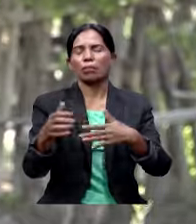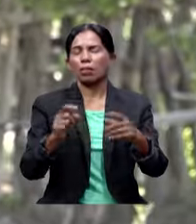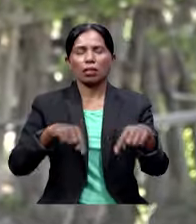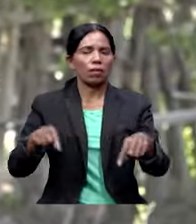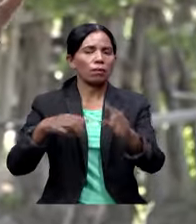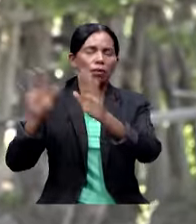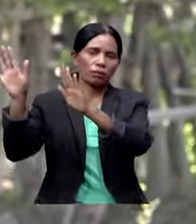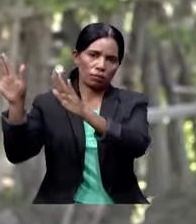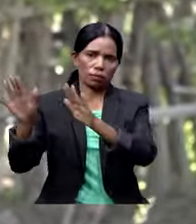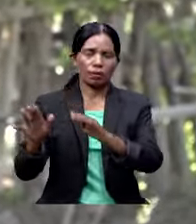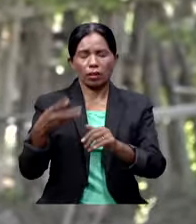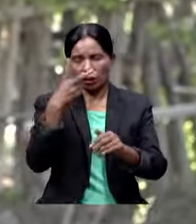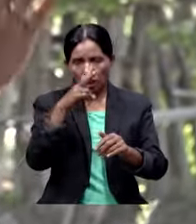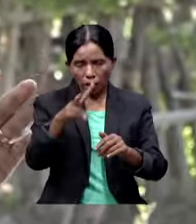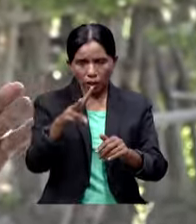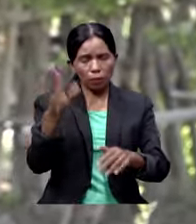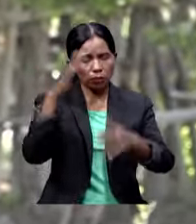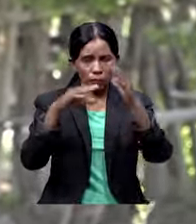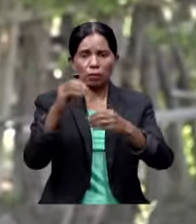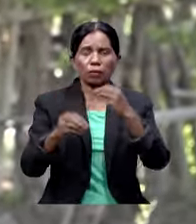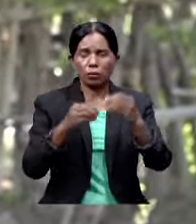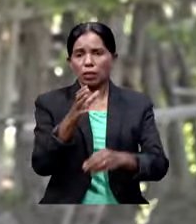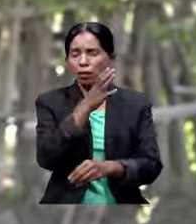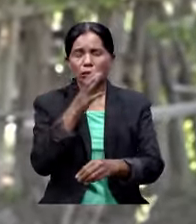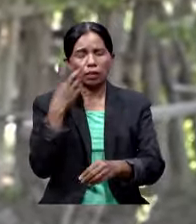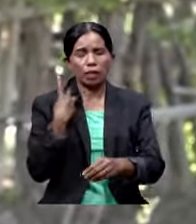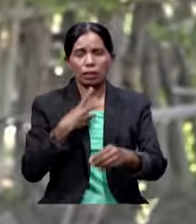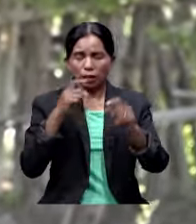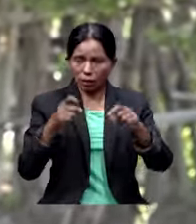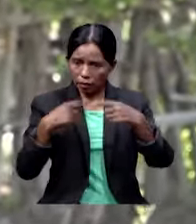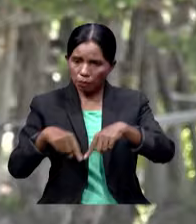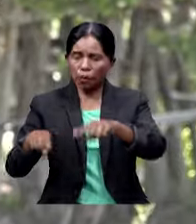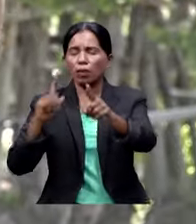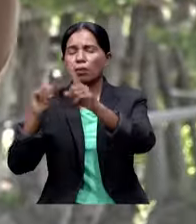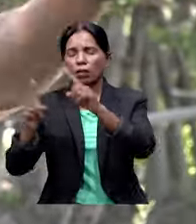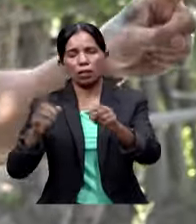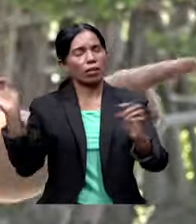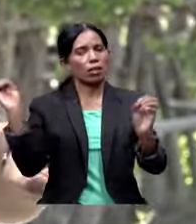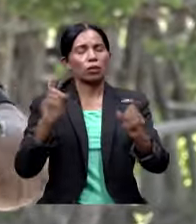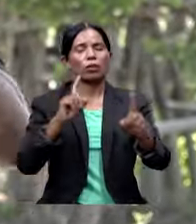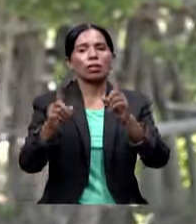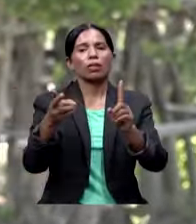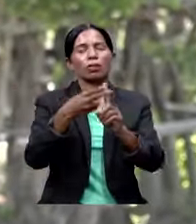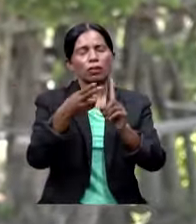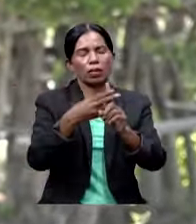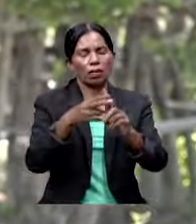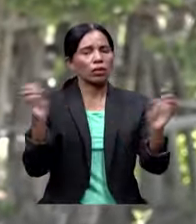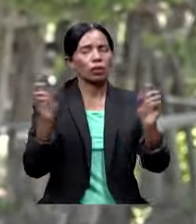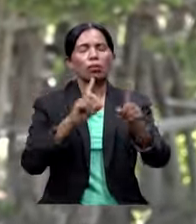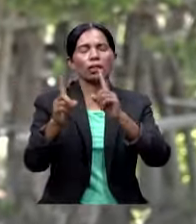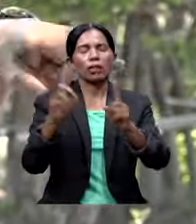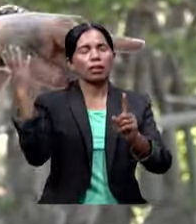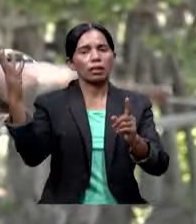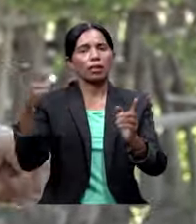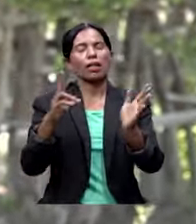Tá nem hodia e tá cara kulia problema agricultura e tem ba kulia campo na sana. Los kulia hotel Bintan 5, los kulia Aselara. E tá mai hene para